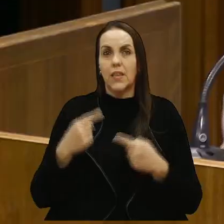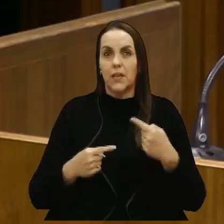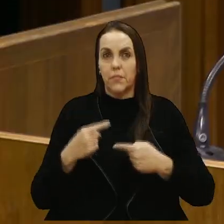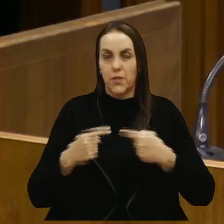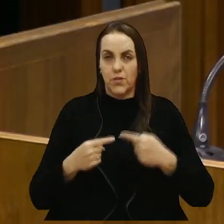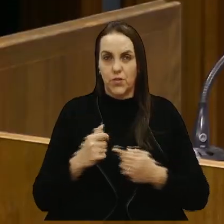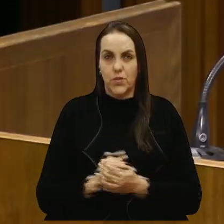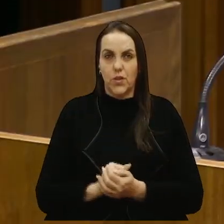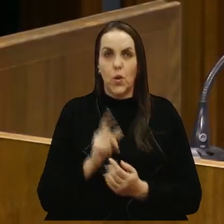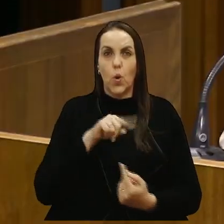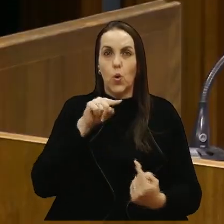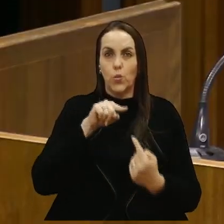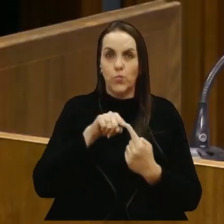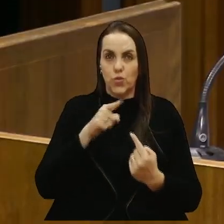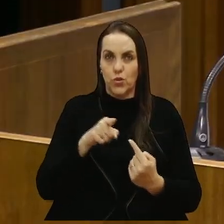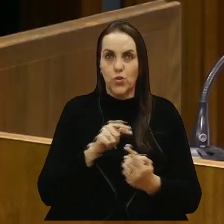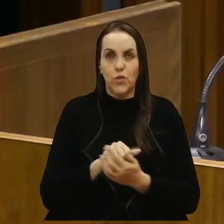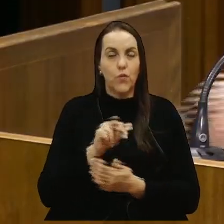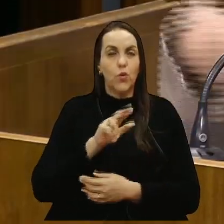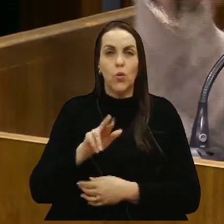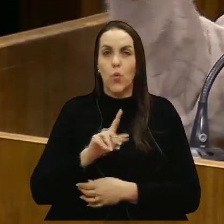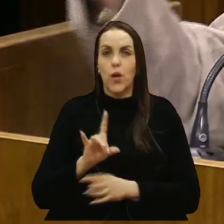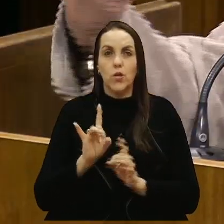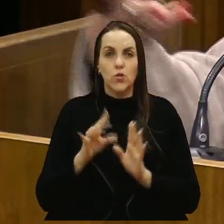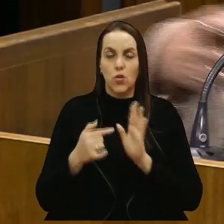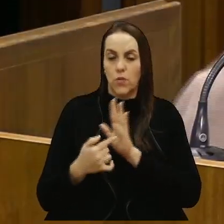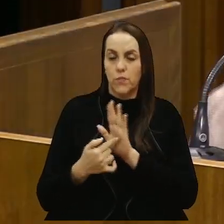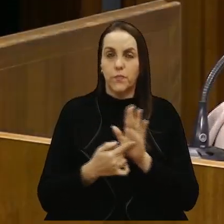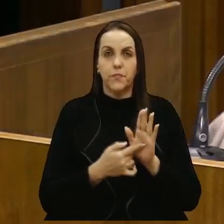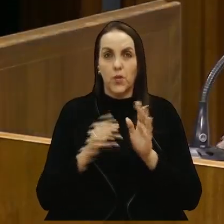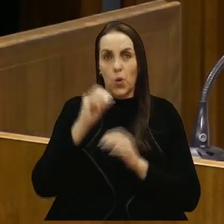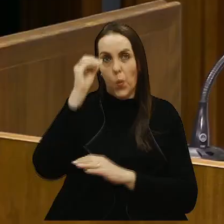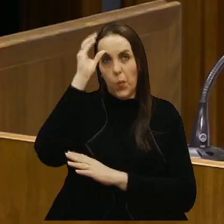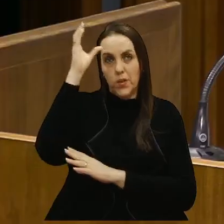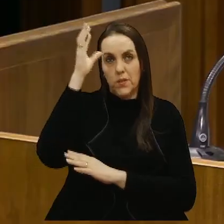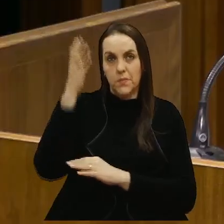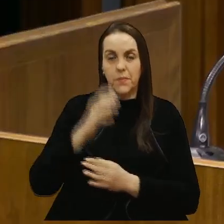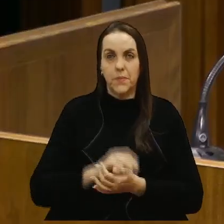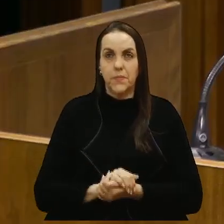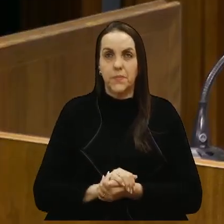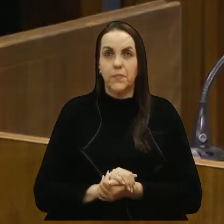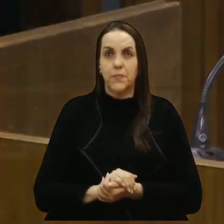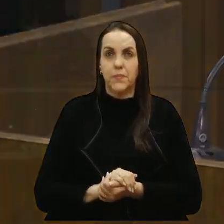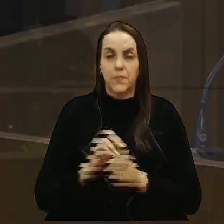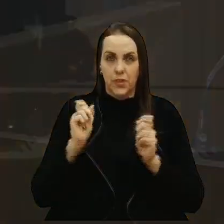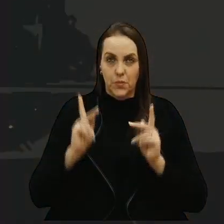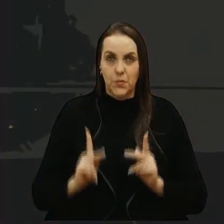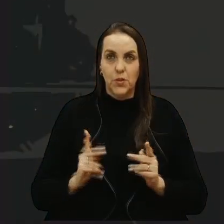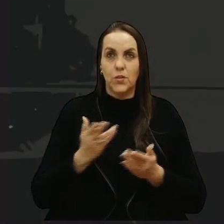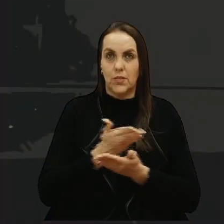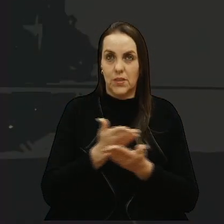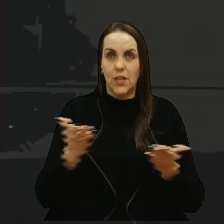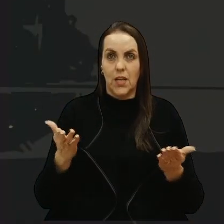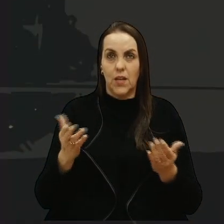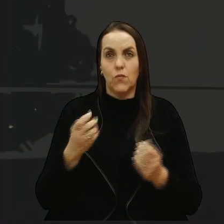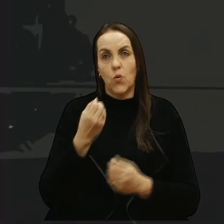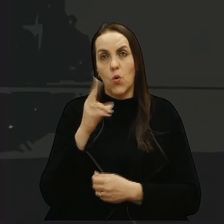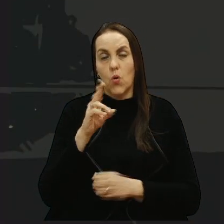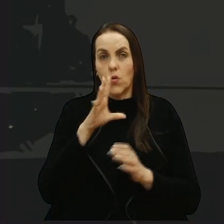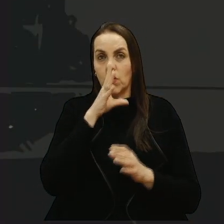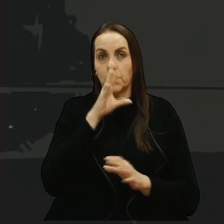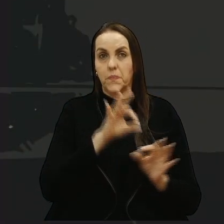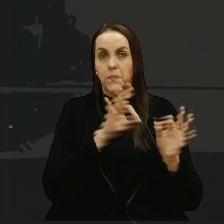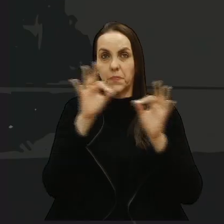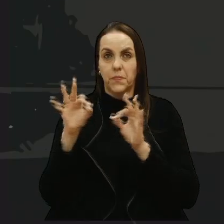E o objetivo dele não era apenas trazer conhecimento para as pessoas que estavam aqui ou que vão assistir no